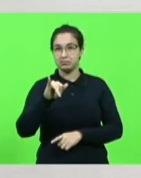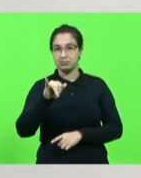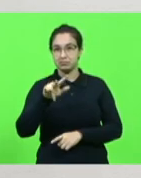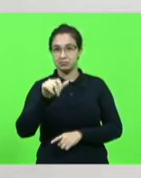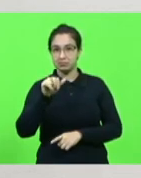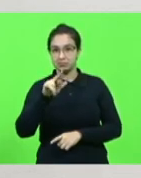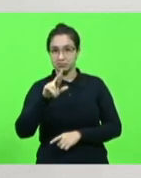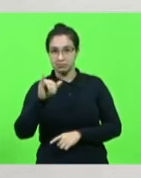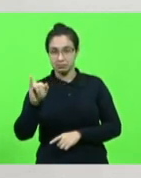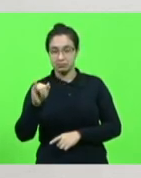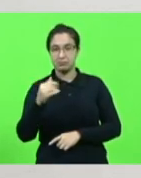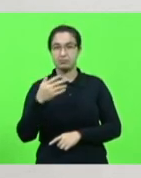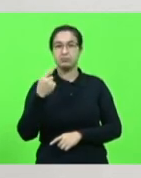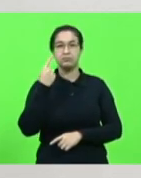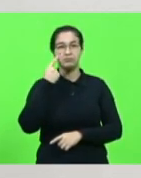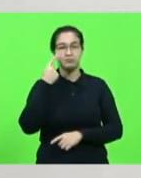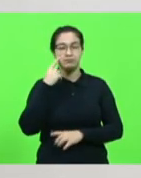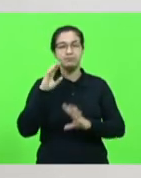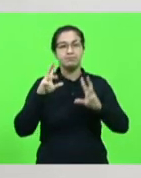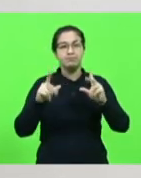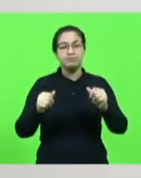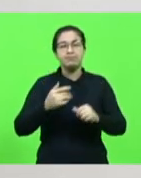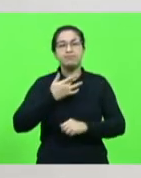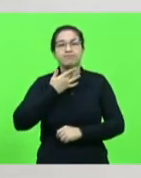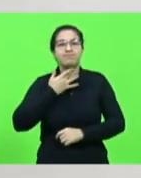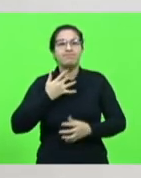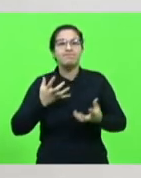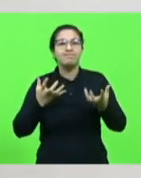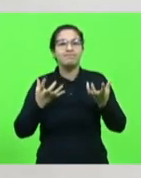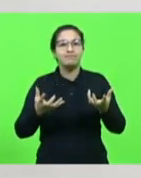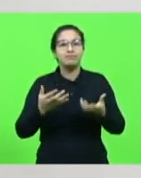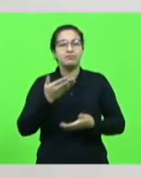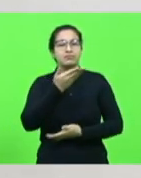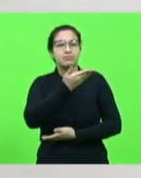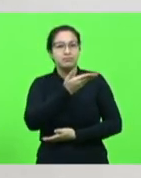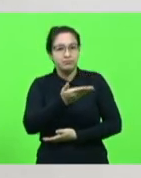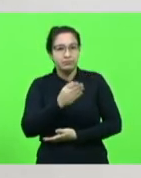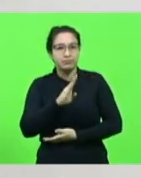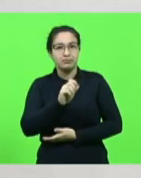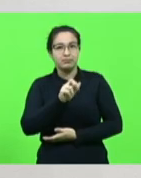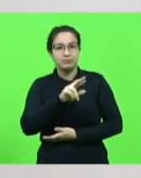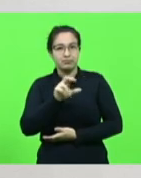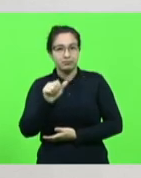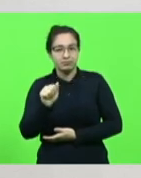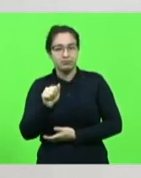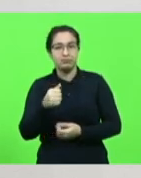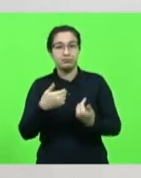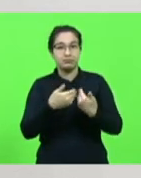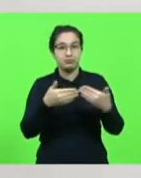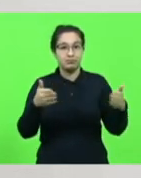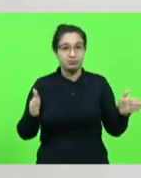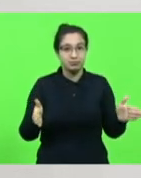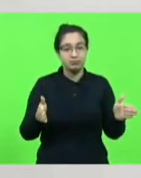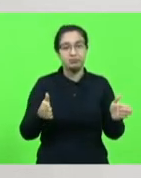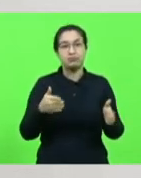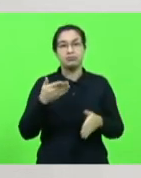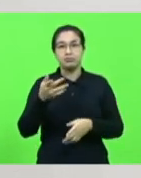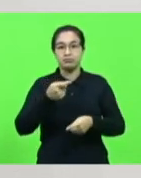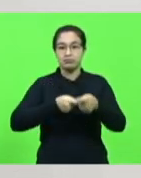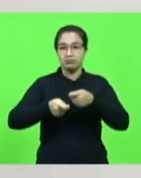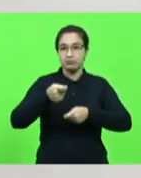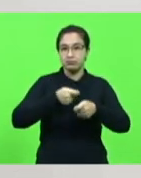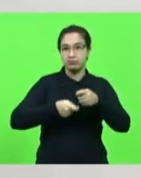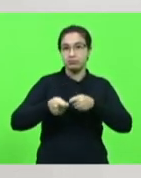vínhamos trabalhando, todos desejosos de ver aquela barra reaberta. Ela não só oxigena a economia local, é a